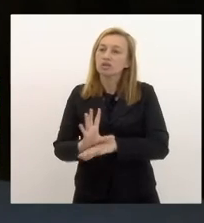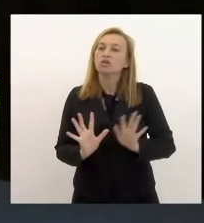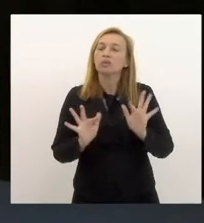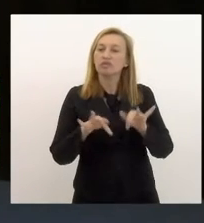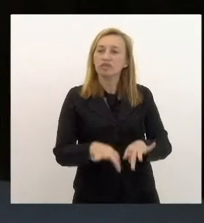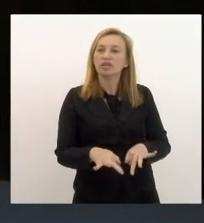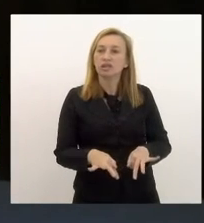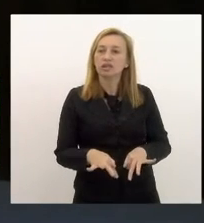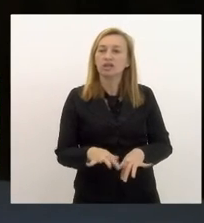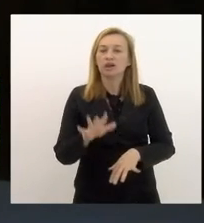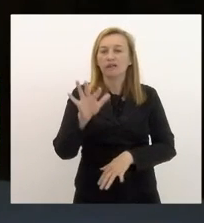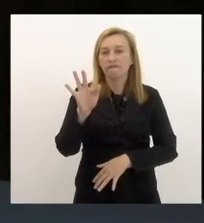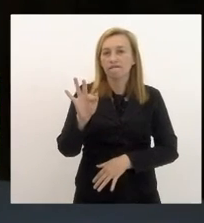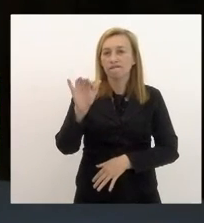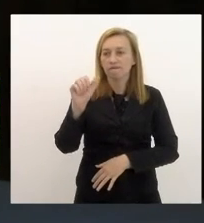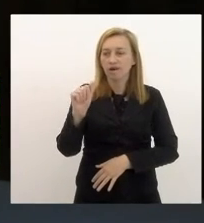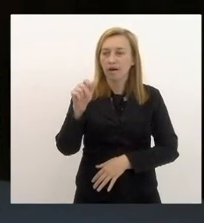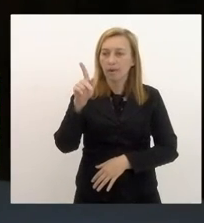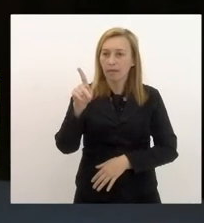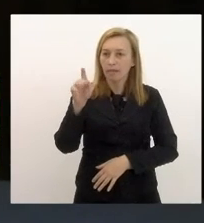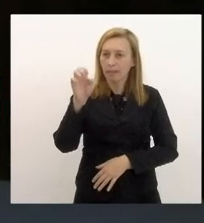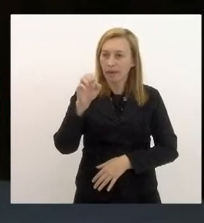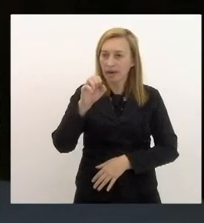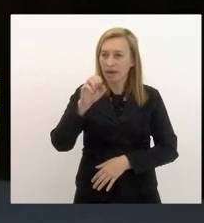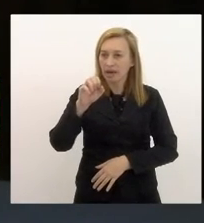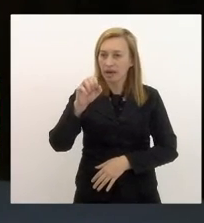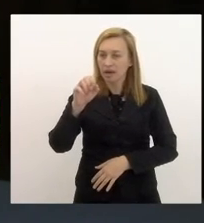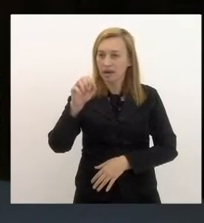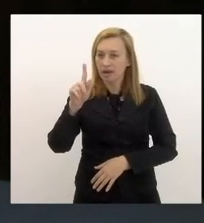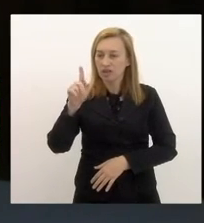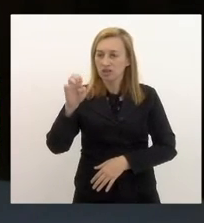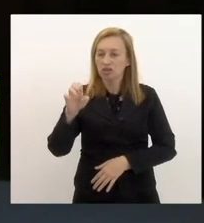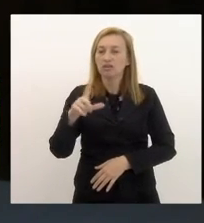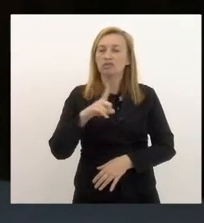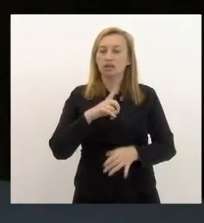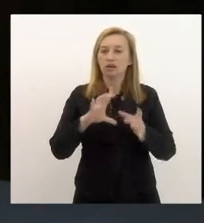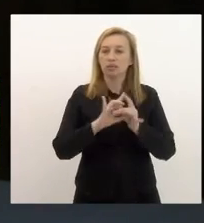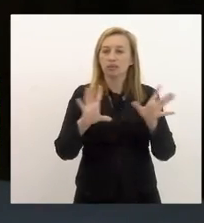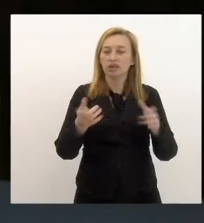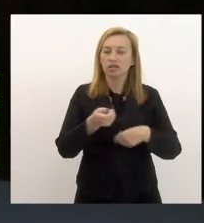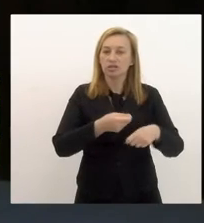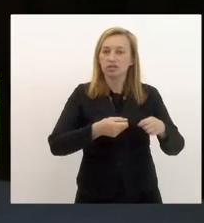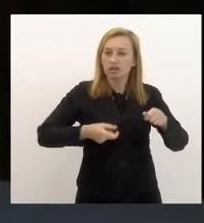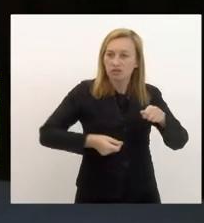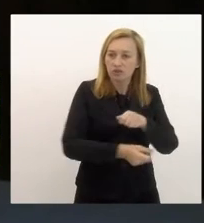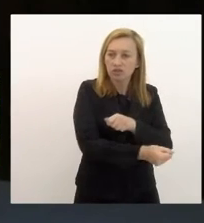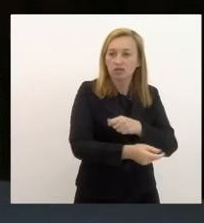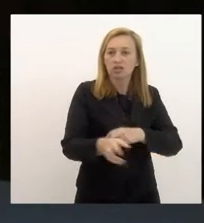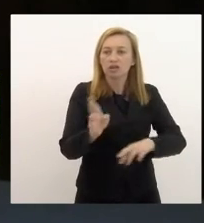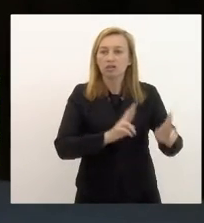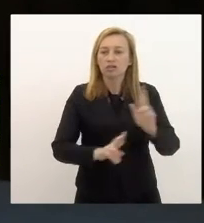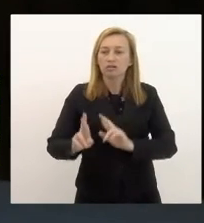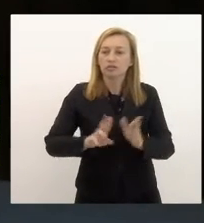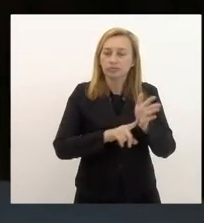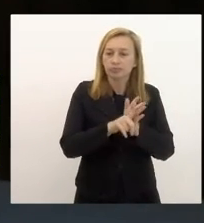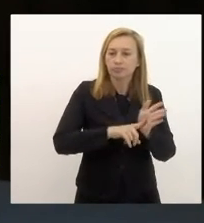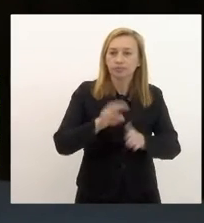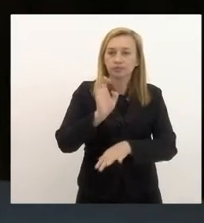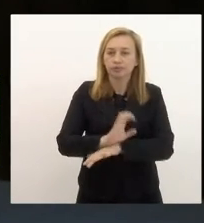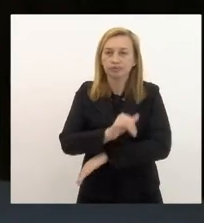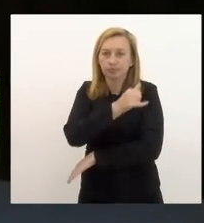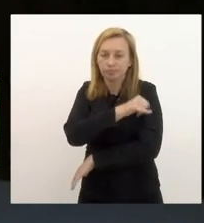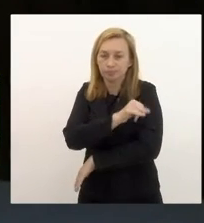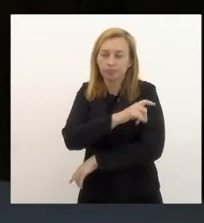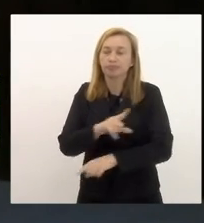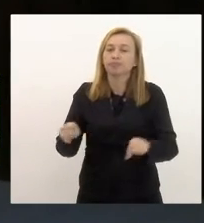é a faperj que tem mais vão dizer liberdade para fazer seus investimentos relacionados à pesquisa do Estado do Rio de